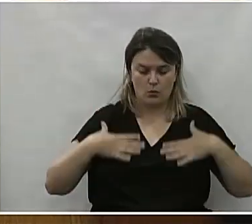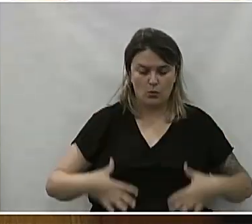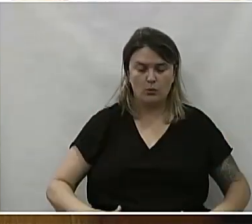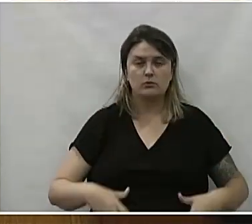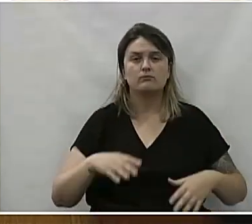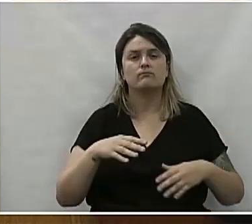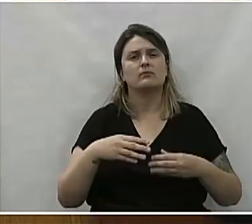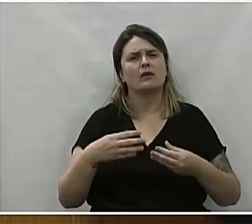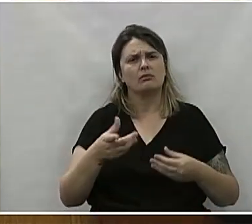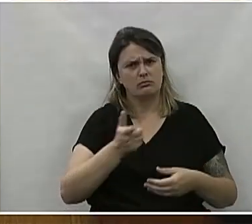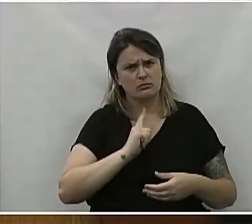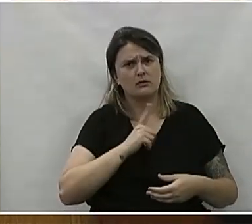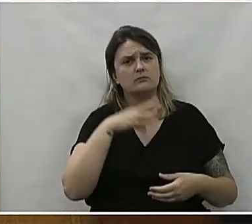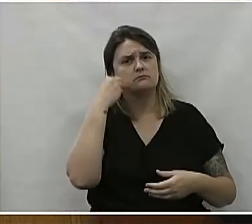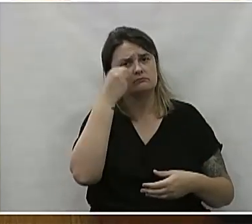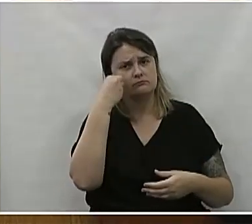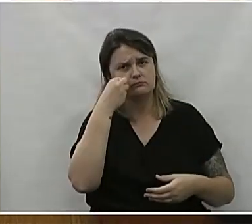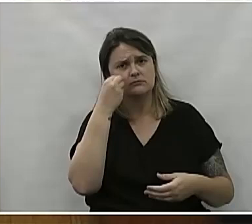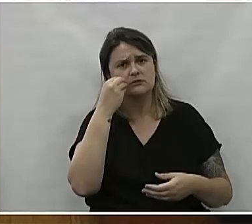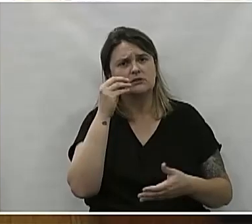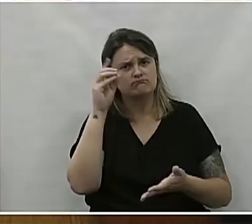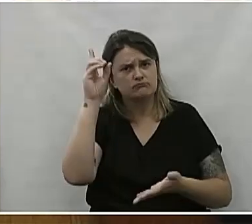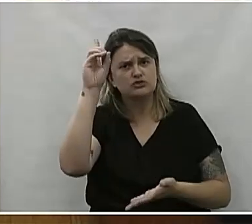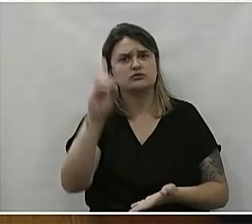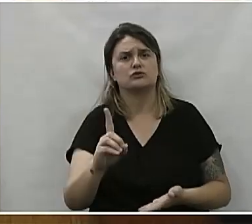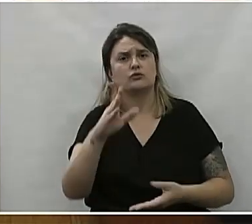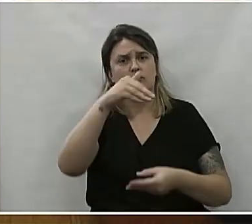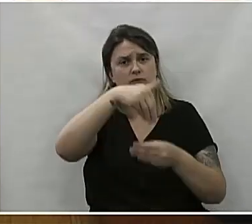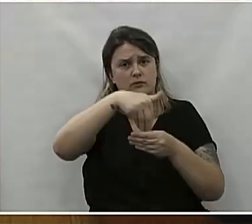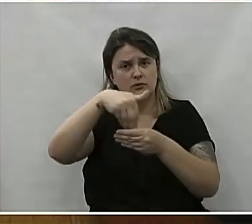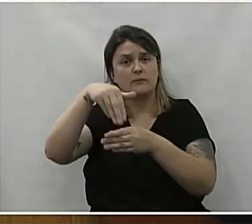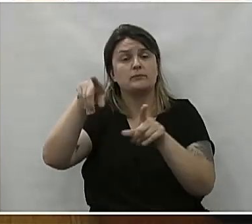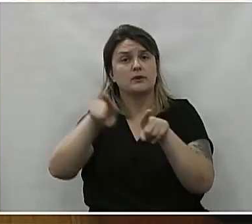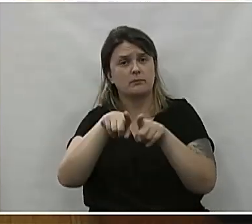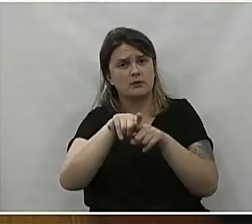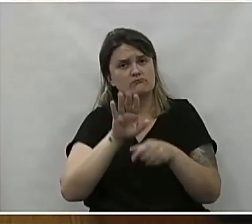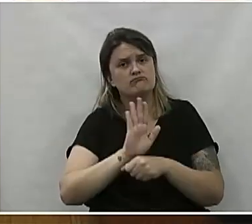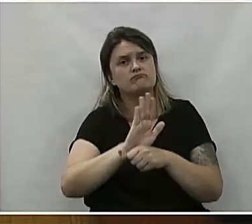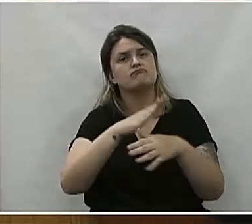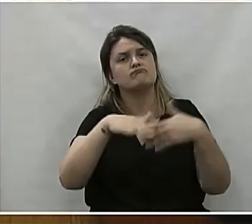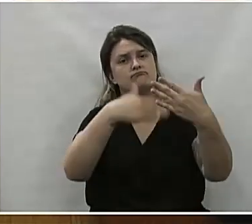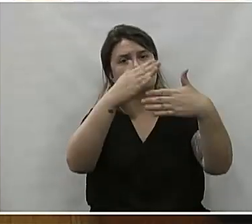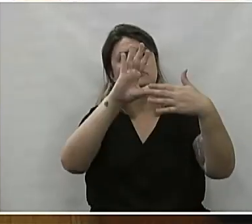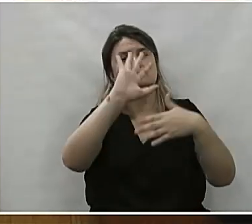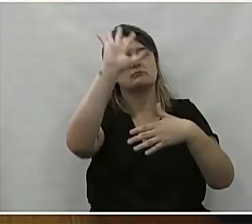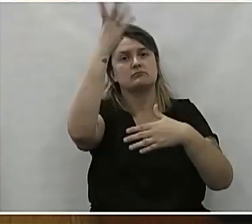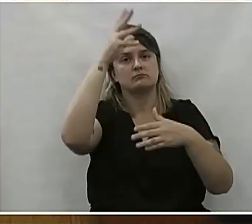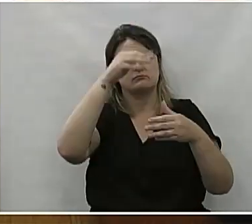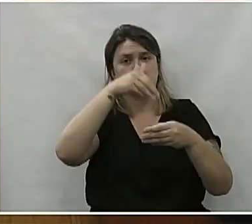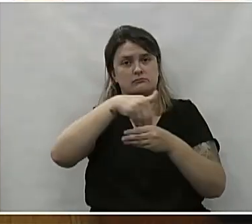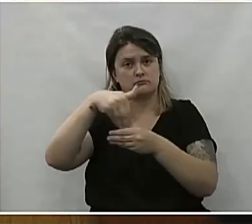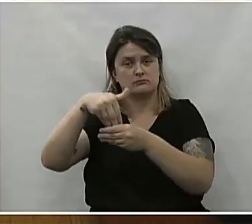Tenham a oportunidade de exercer seu direito ao voto E contribuir ativamente para o processo eleitoral